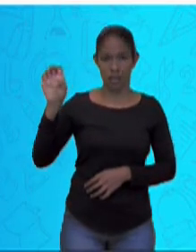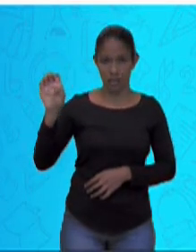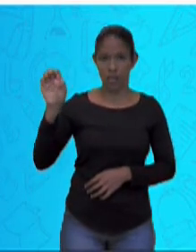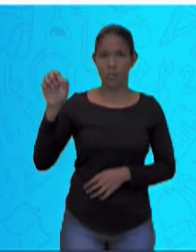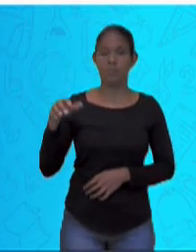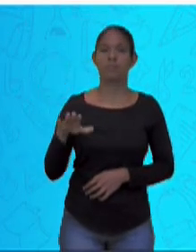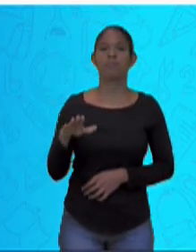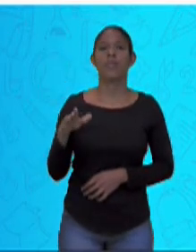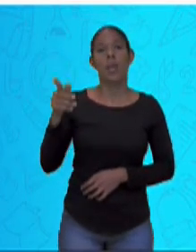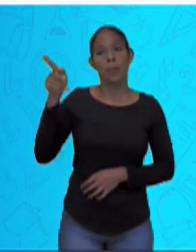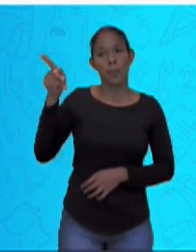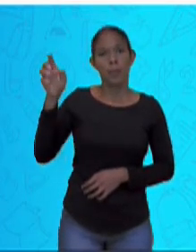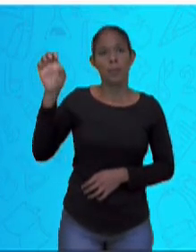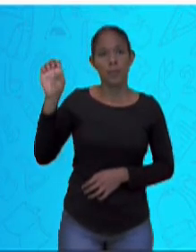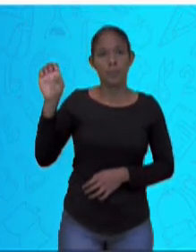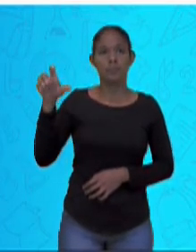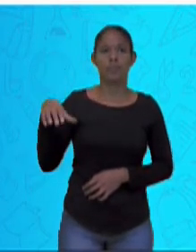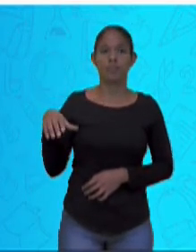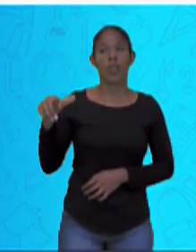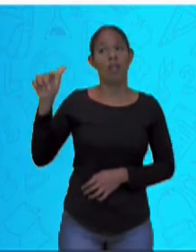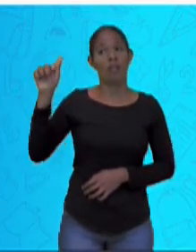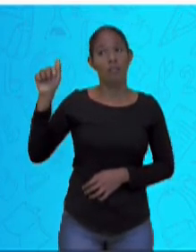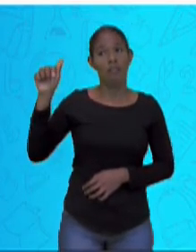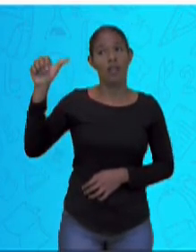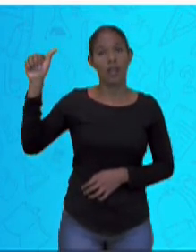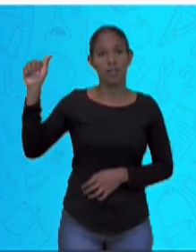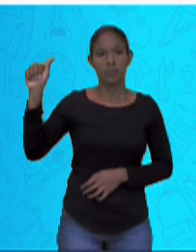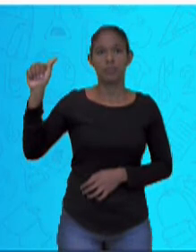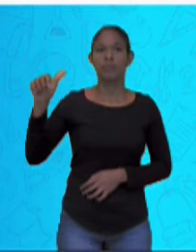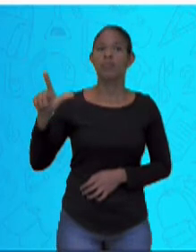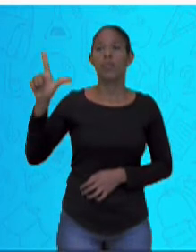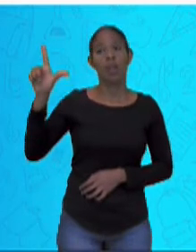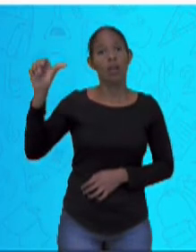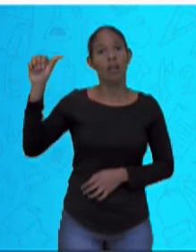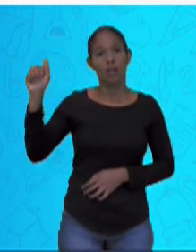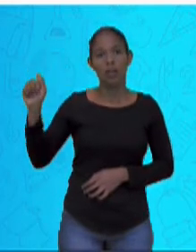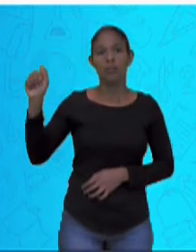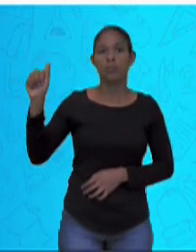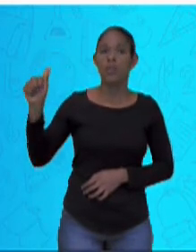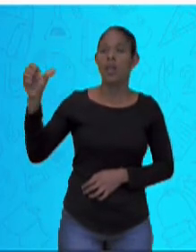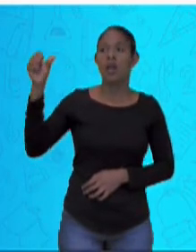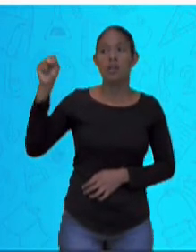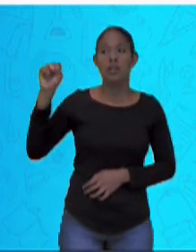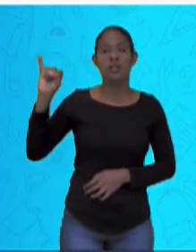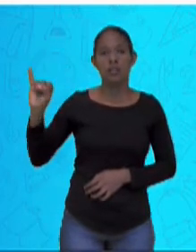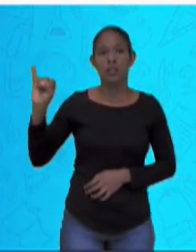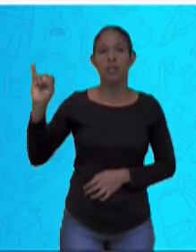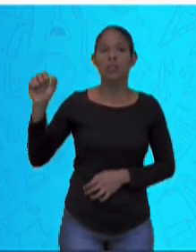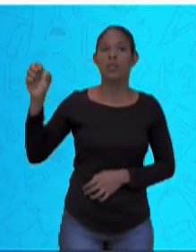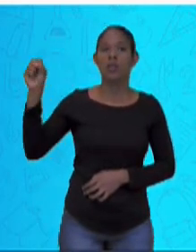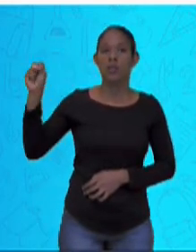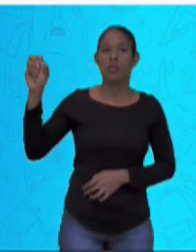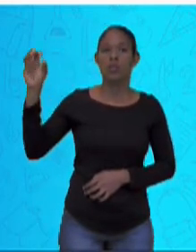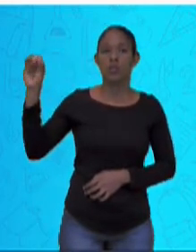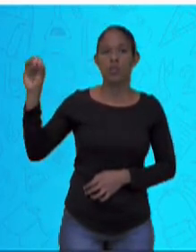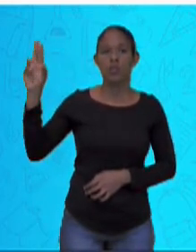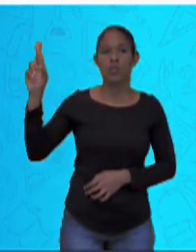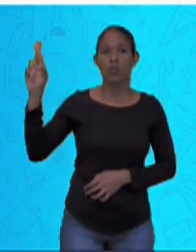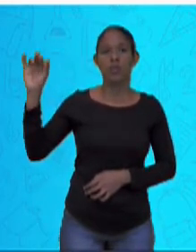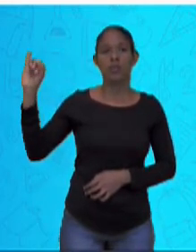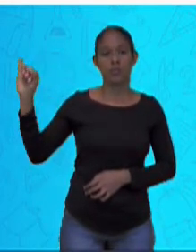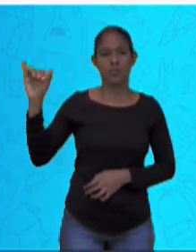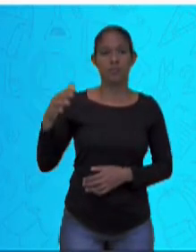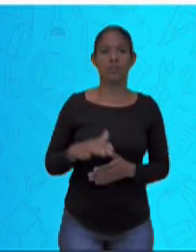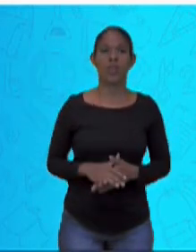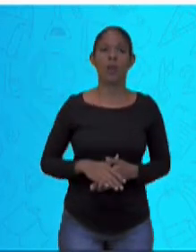ré, pé, fá, lá, si, sorri.